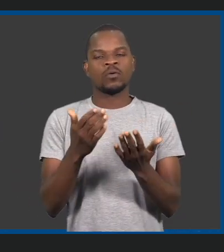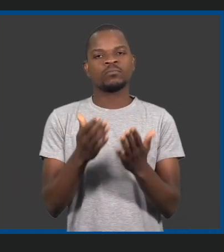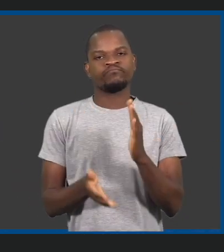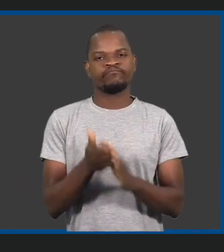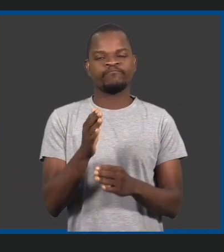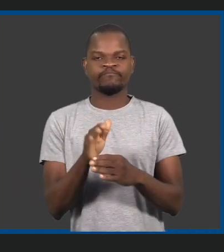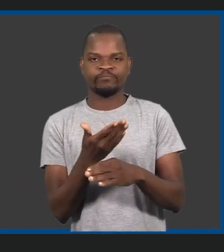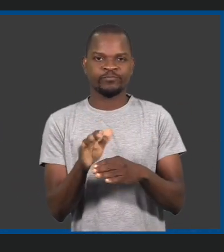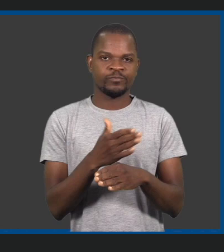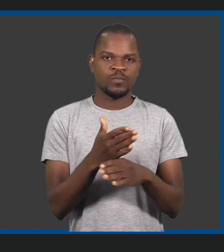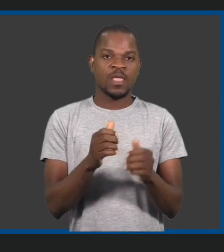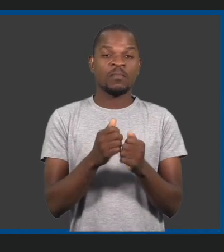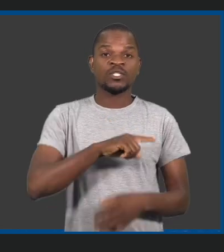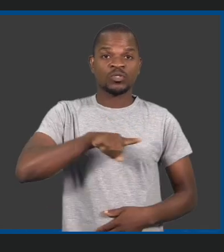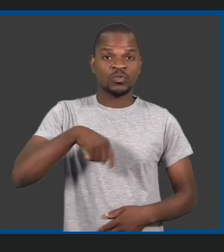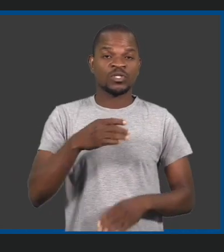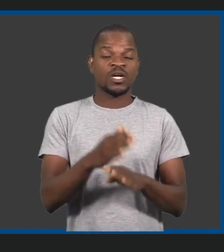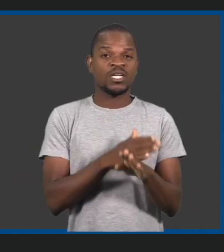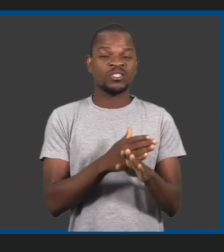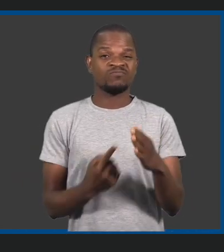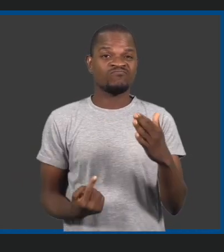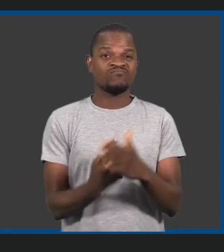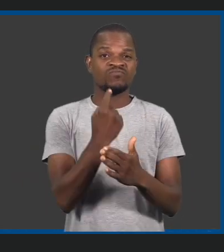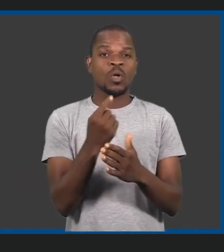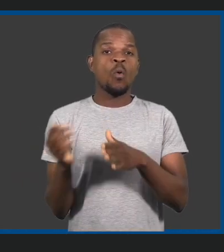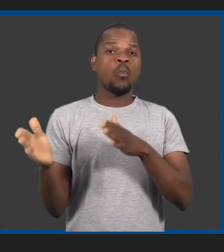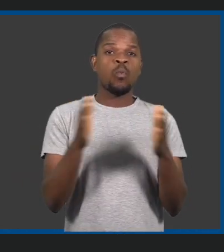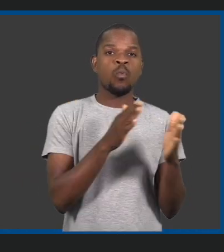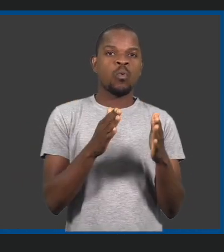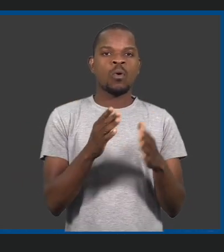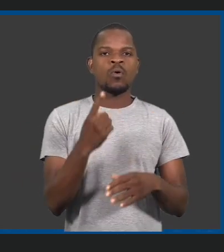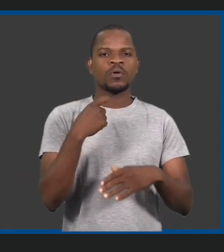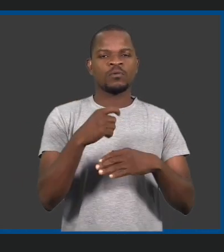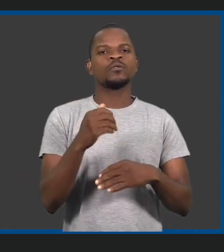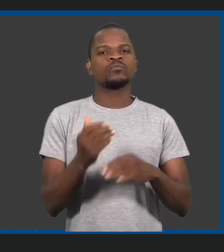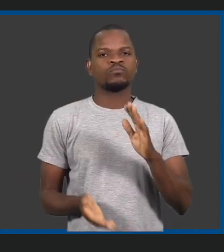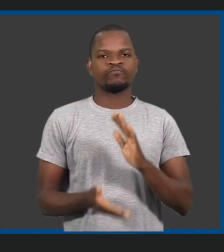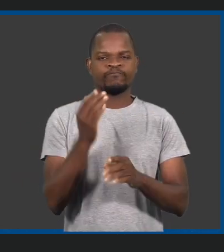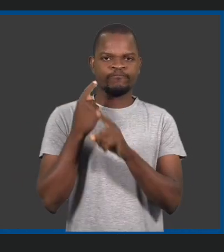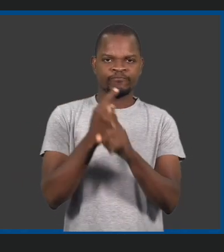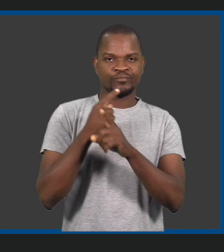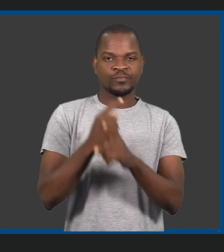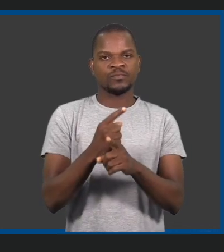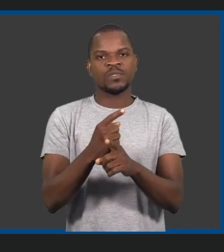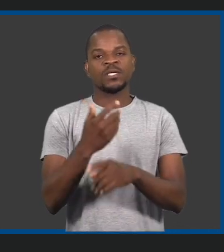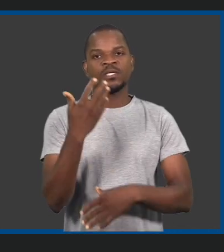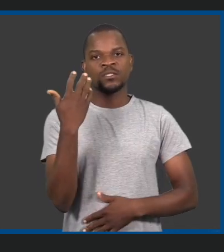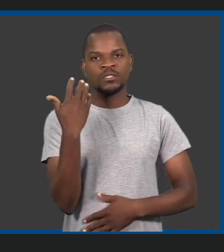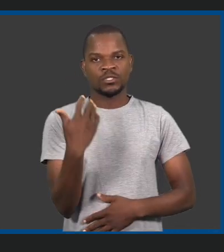está se a recompor. Nós, como Fundação, uma semana depois do Idai, já estávamos no terreno